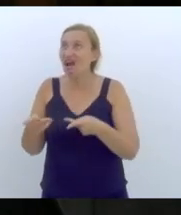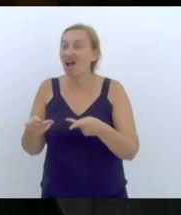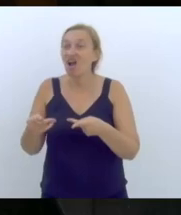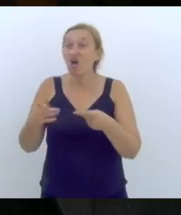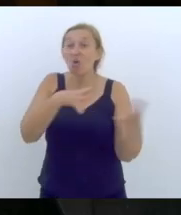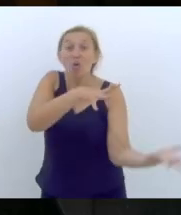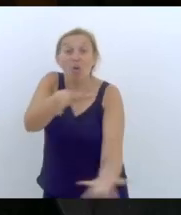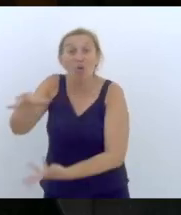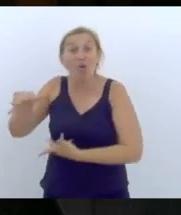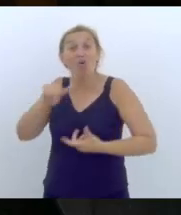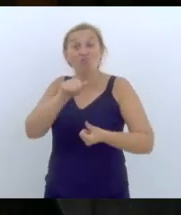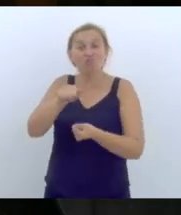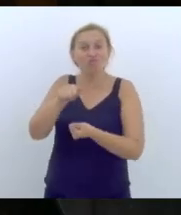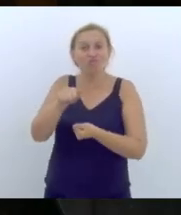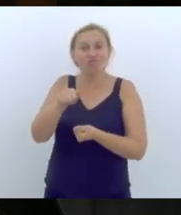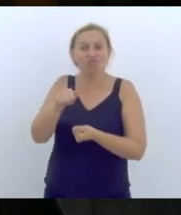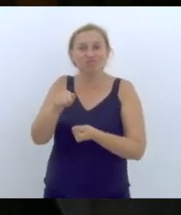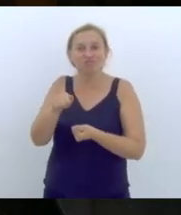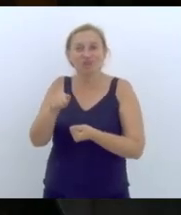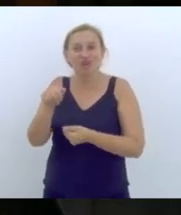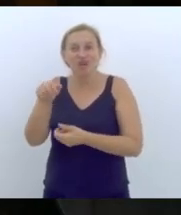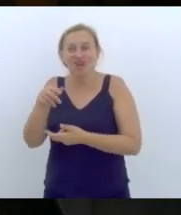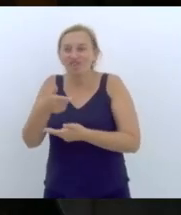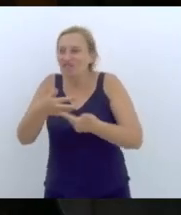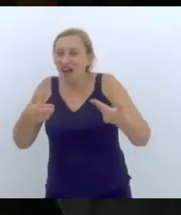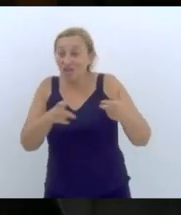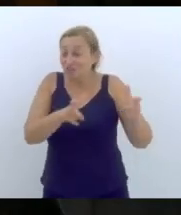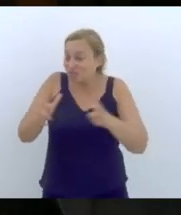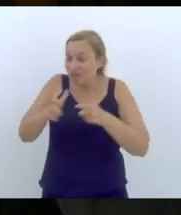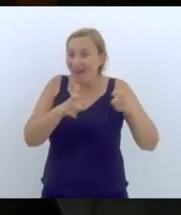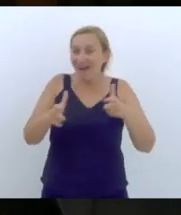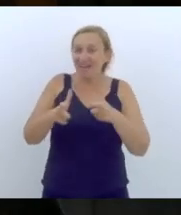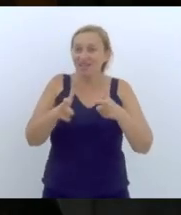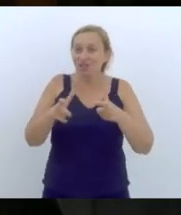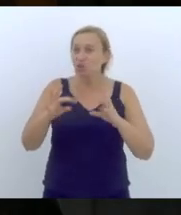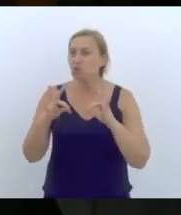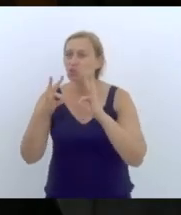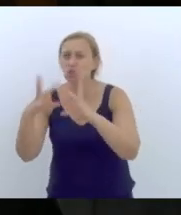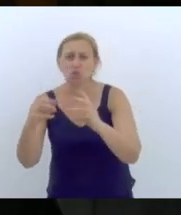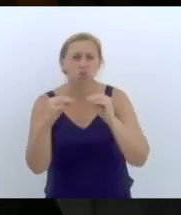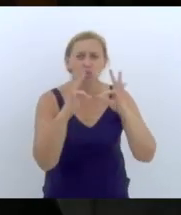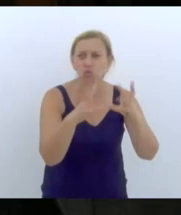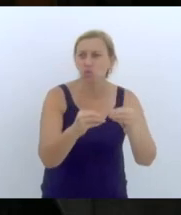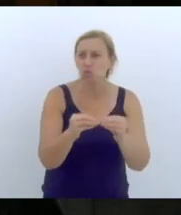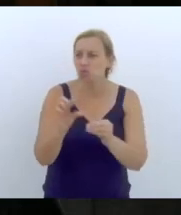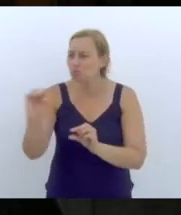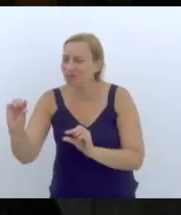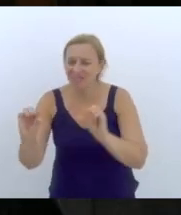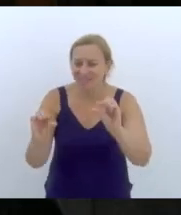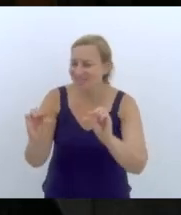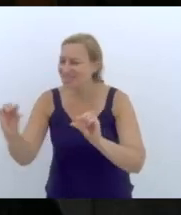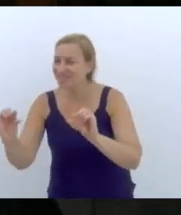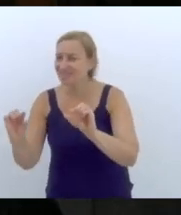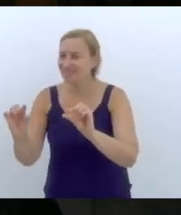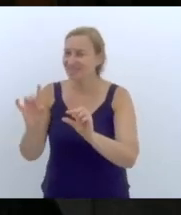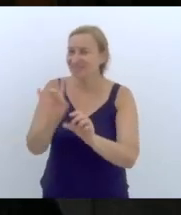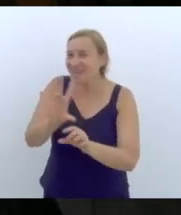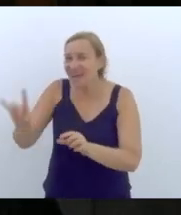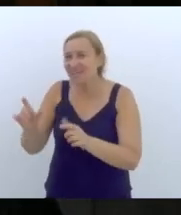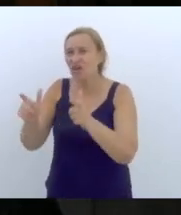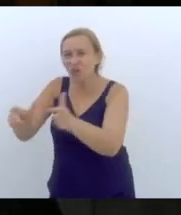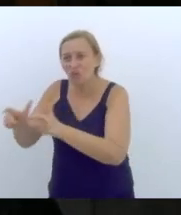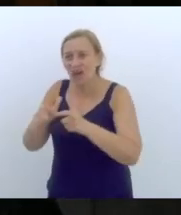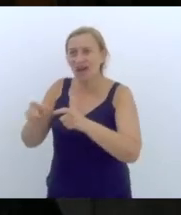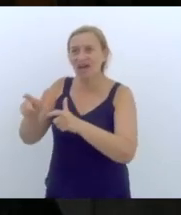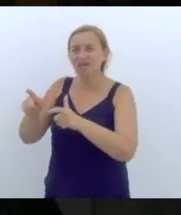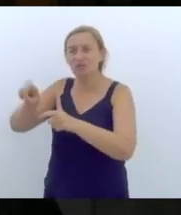mundo todo. Visitou a Rússia, enfim, diversos outros, isso trazia tudo um pedacinho para Petrópolis. E só